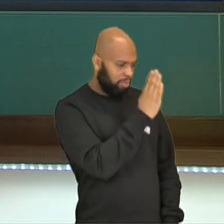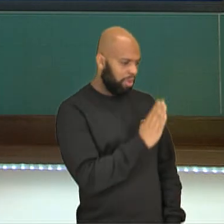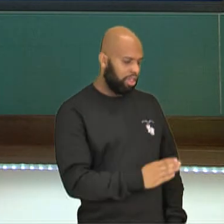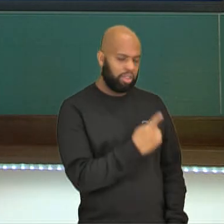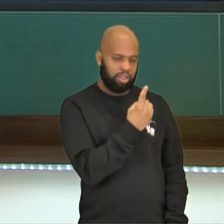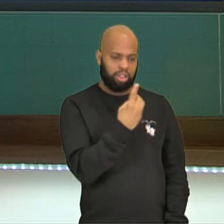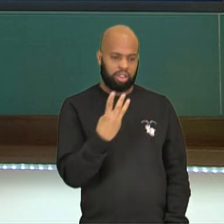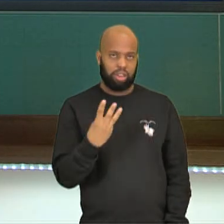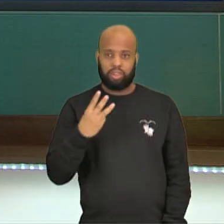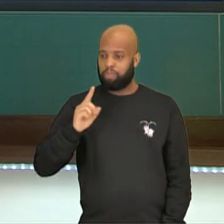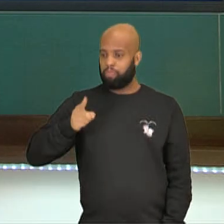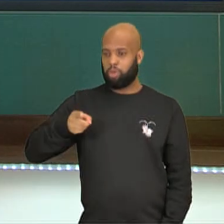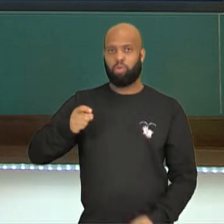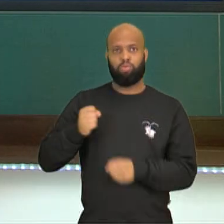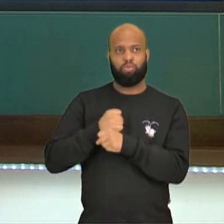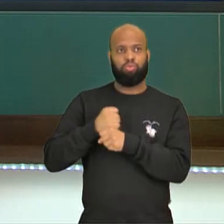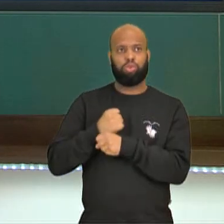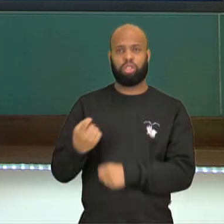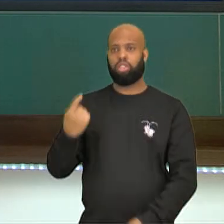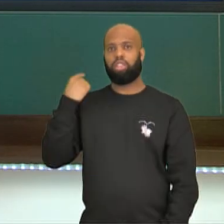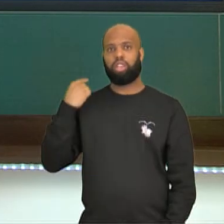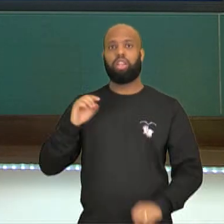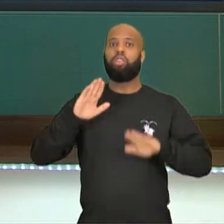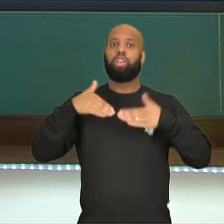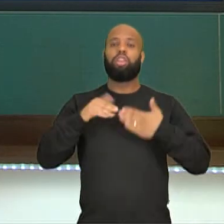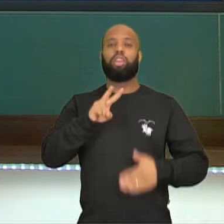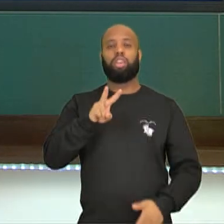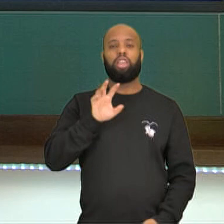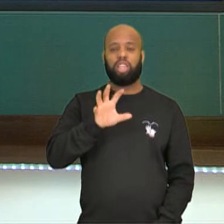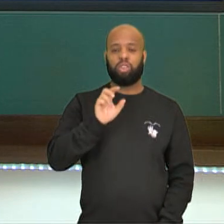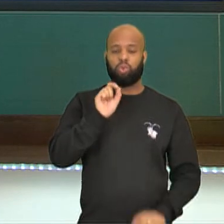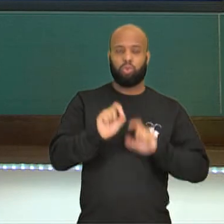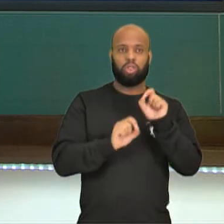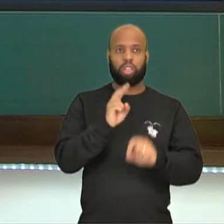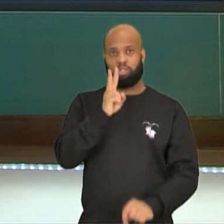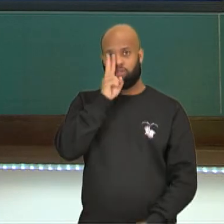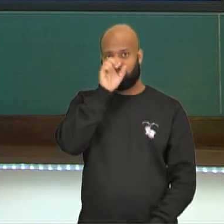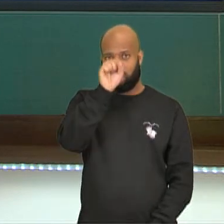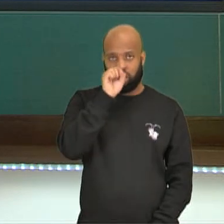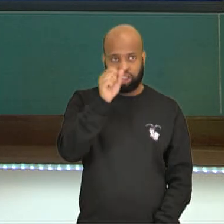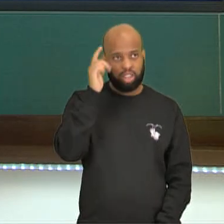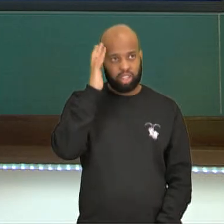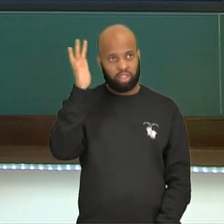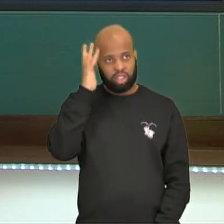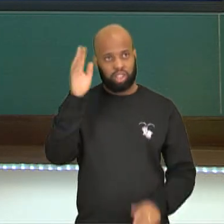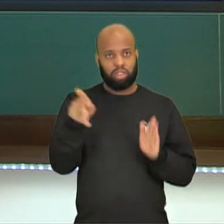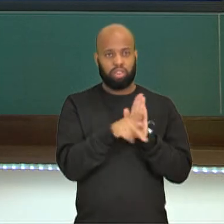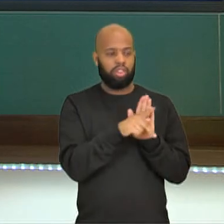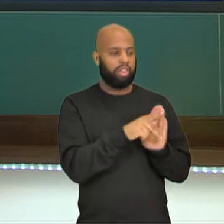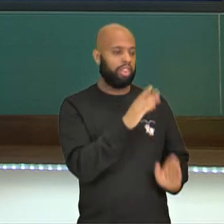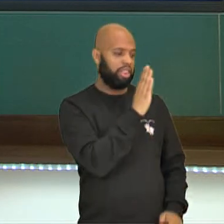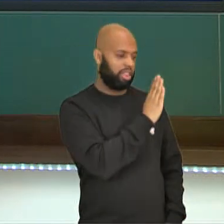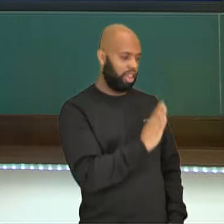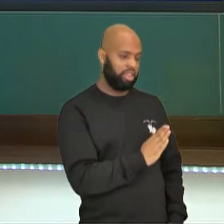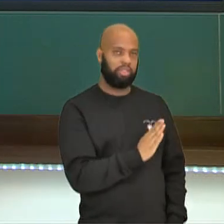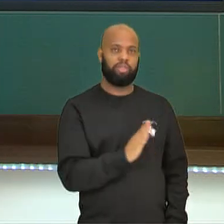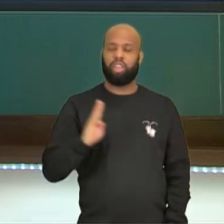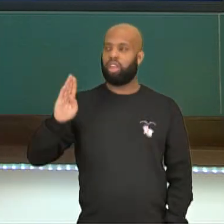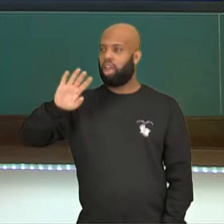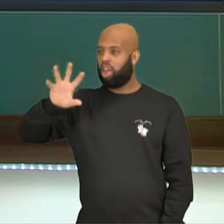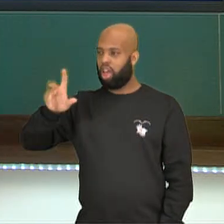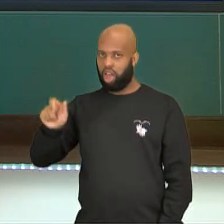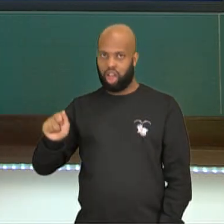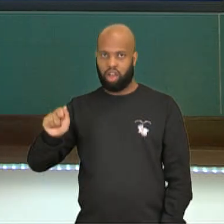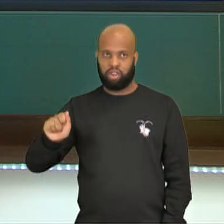atrás? Então isso acabou fortalecendo a teoria da Niede Guidon da África-Brasil, sobre a